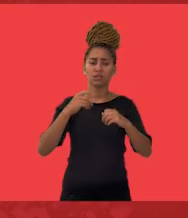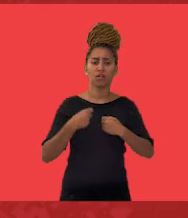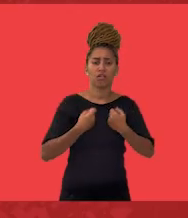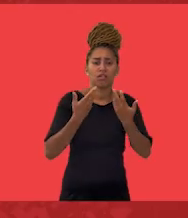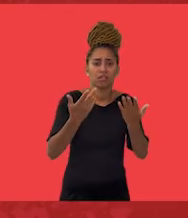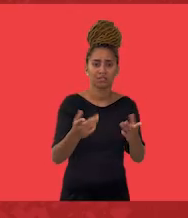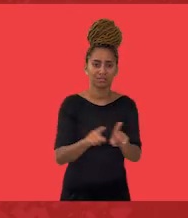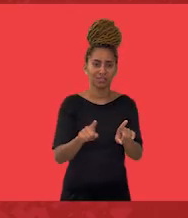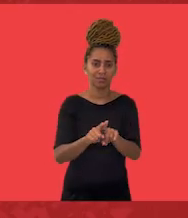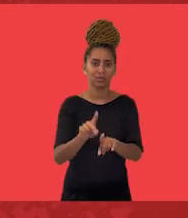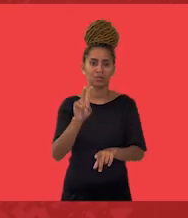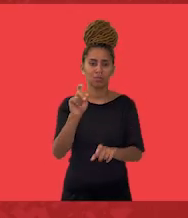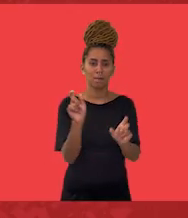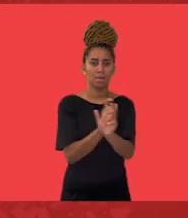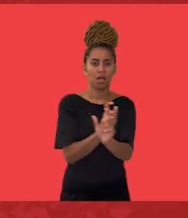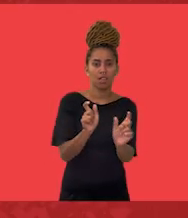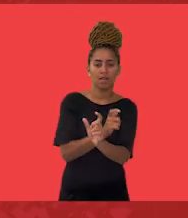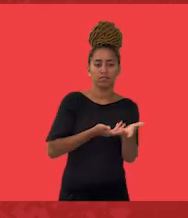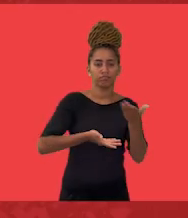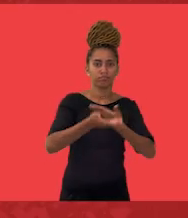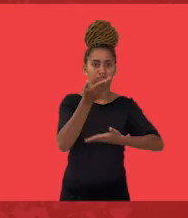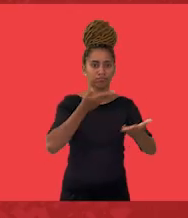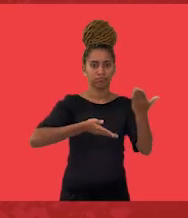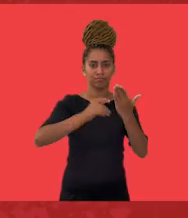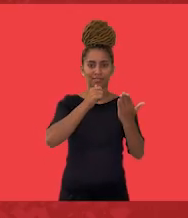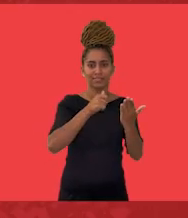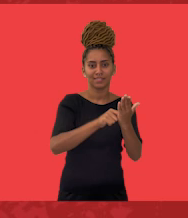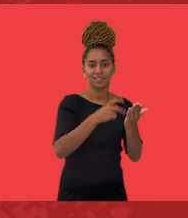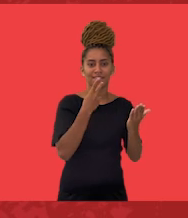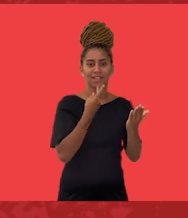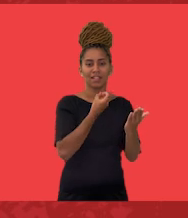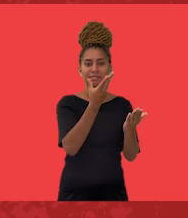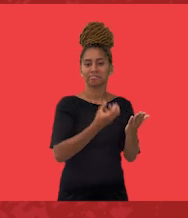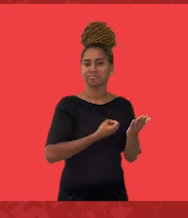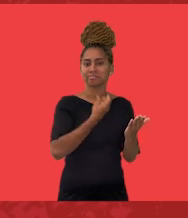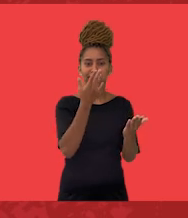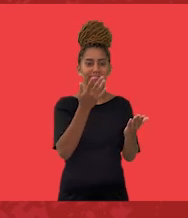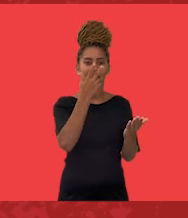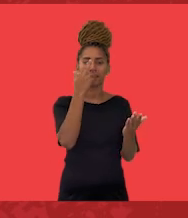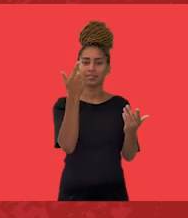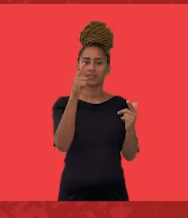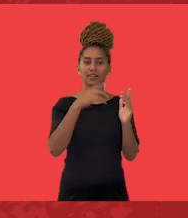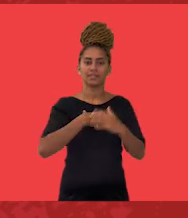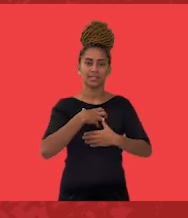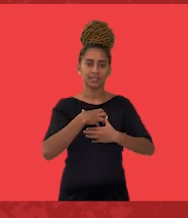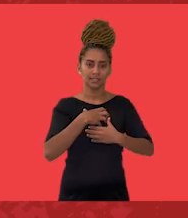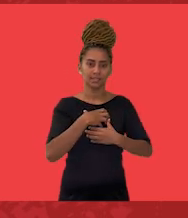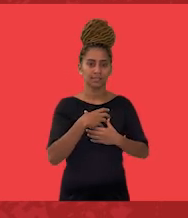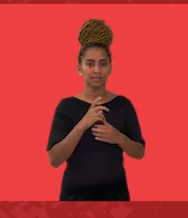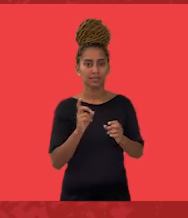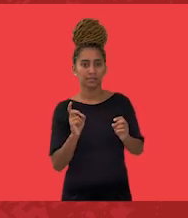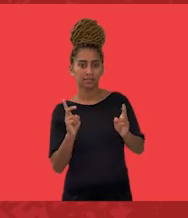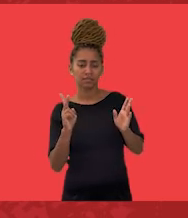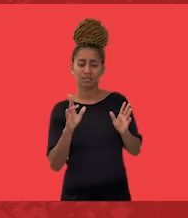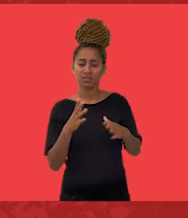Baleia, Bodega do Véi, Bosta de Gato, Murinho, Banquinho,